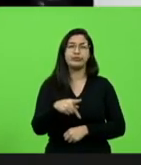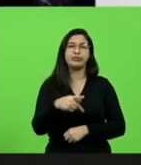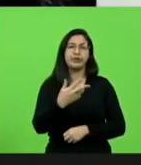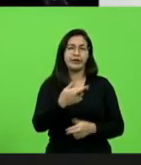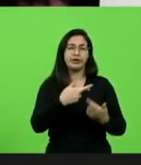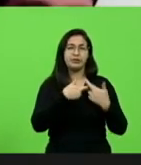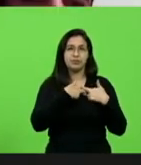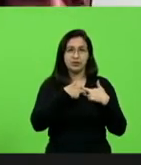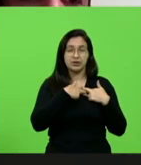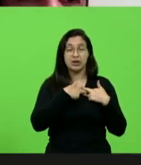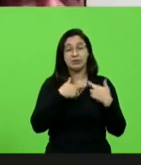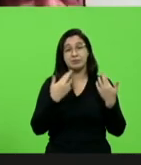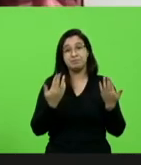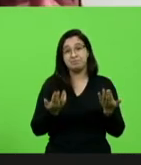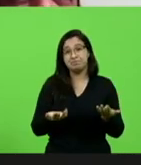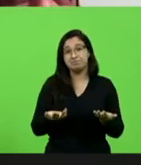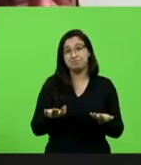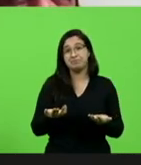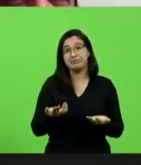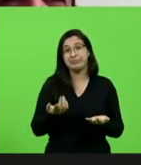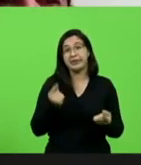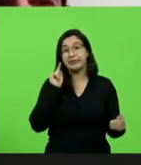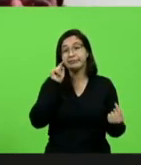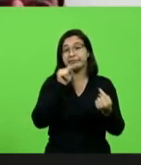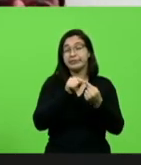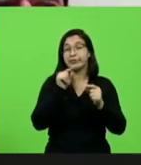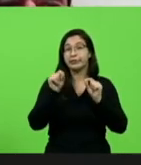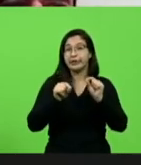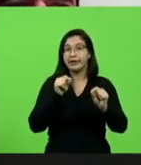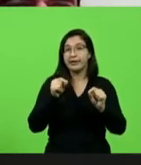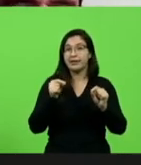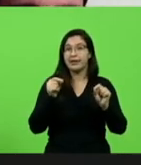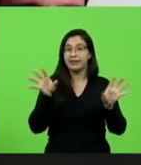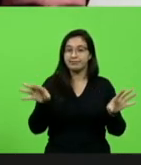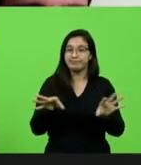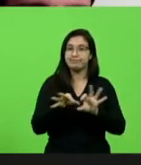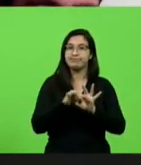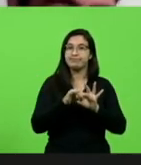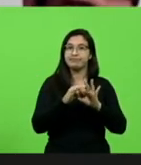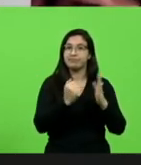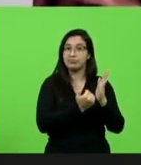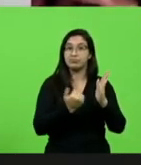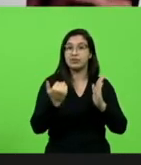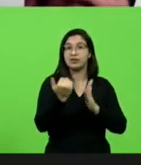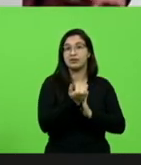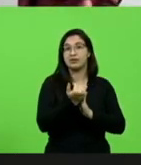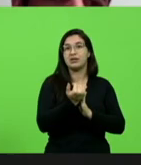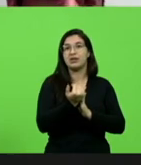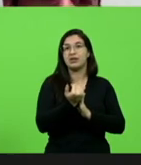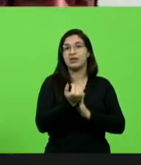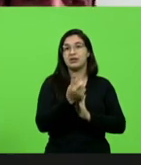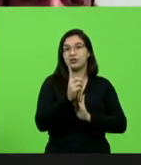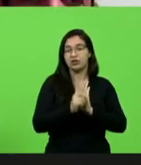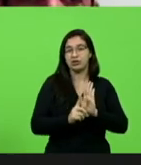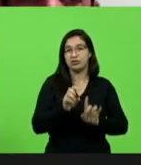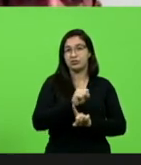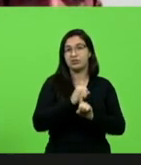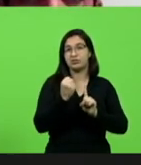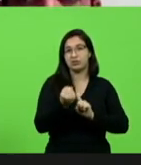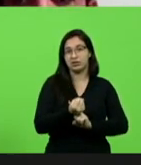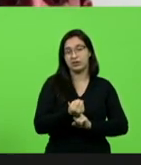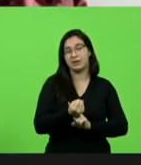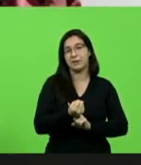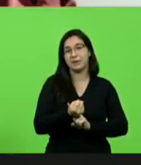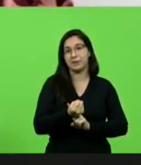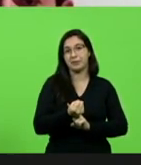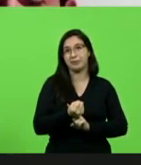Que, afinal de contas, o nosso objetivo é agregar, é garantir a qualidade social, como bem dito anteriormente, e não a